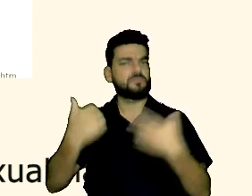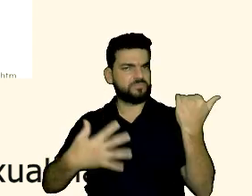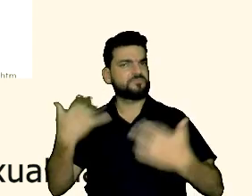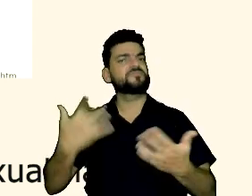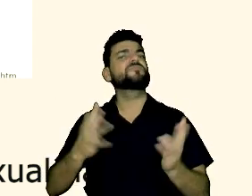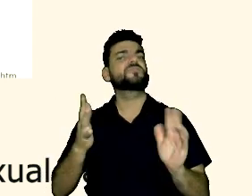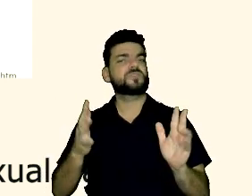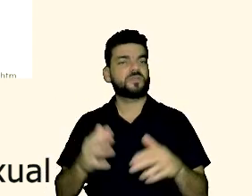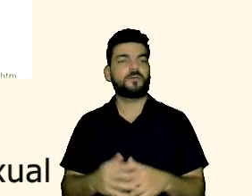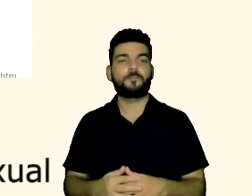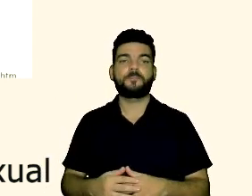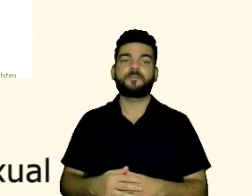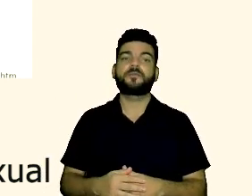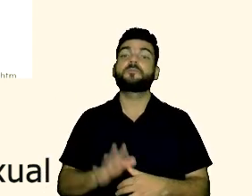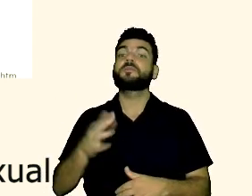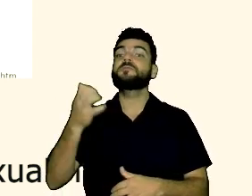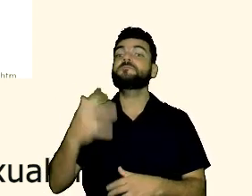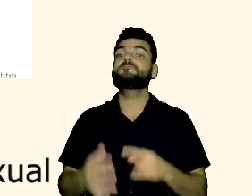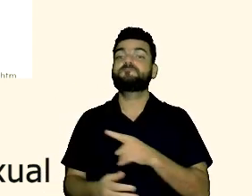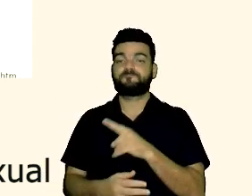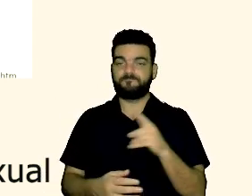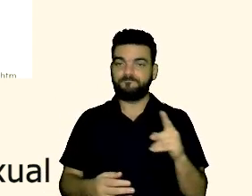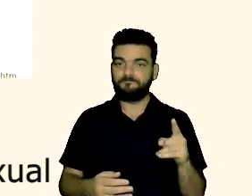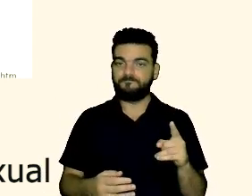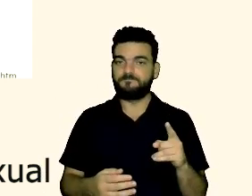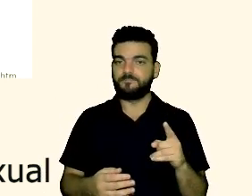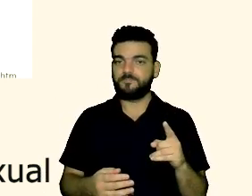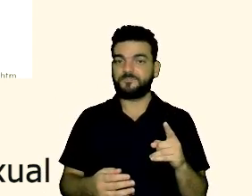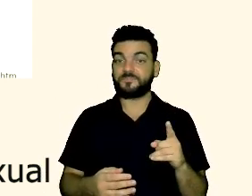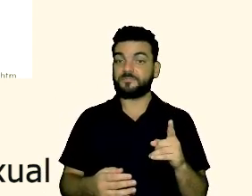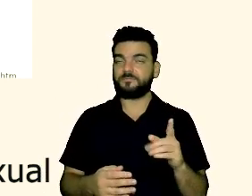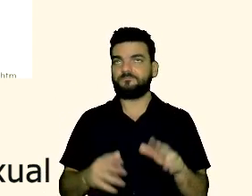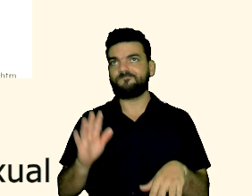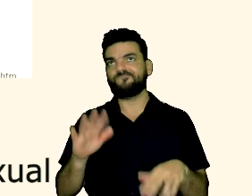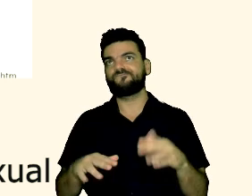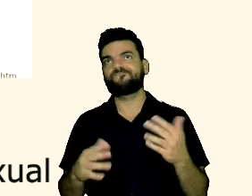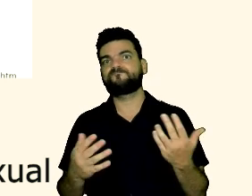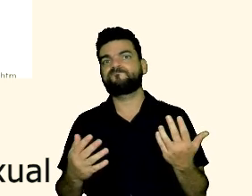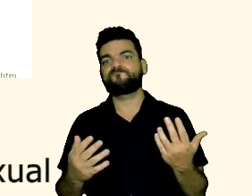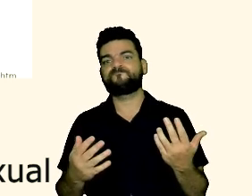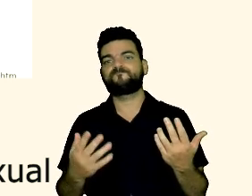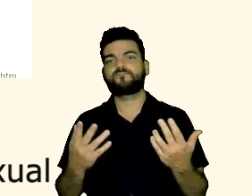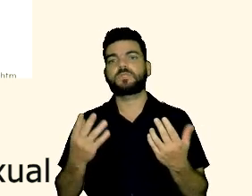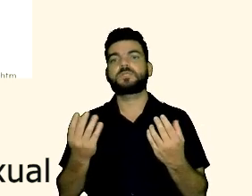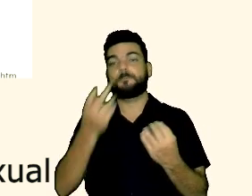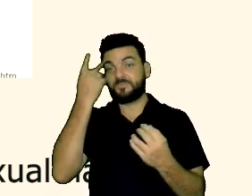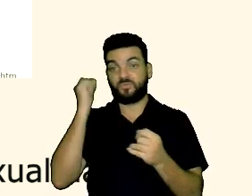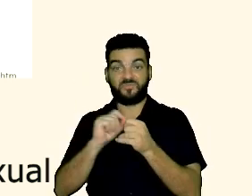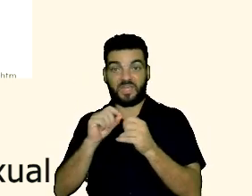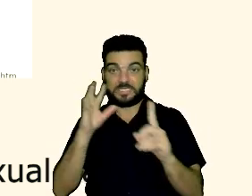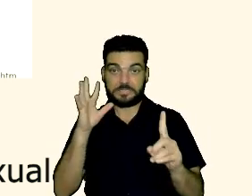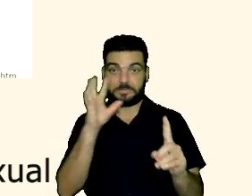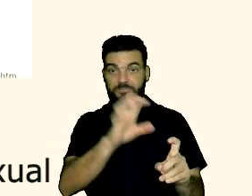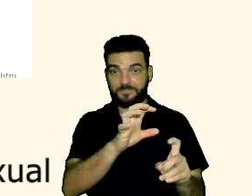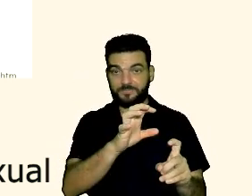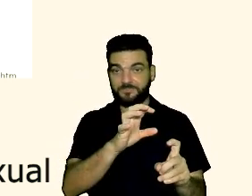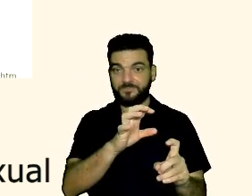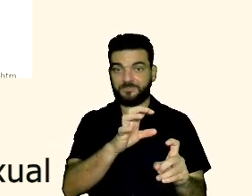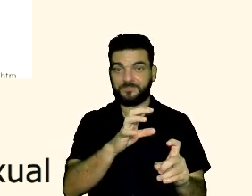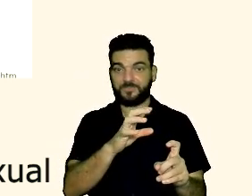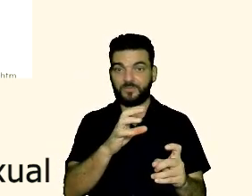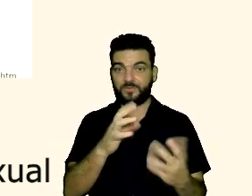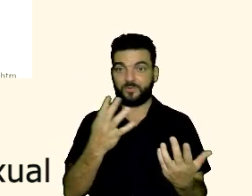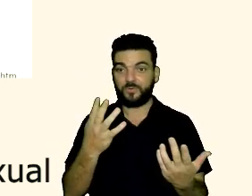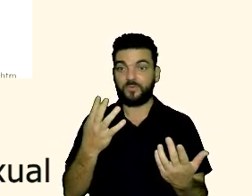das situações assediadoras, como assim lembra esse documento e uma outra visão, a gente poderia dizer, partem